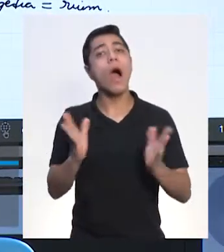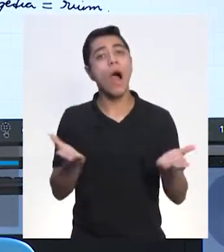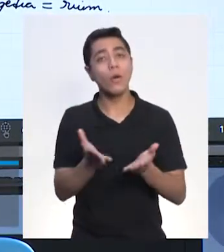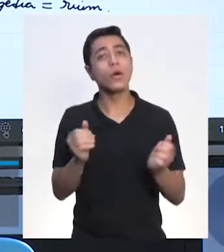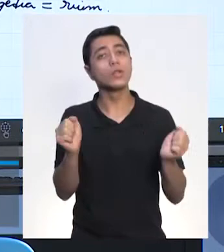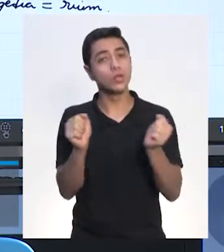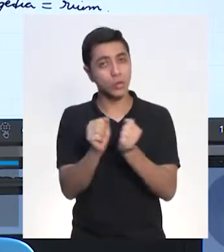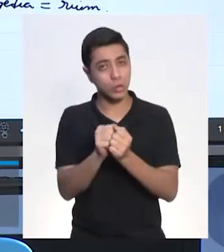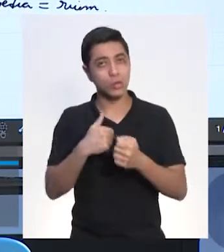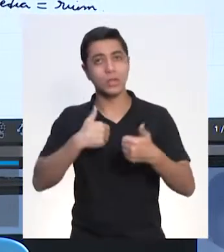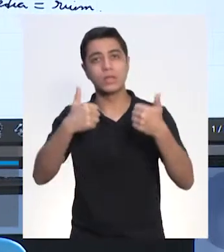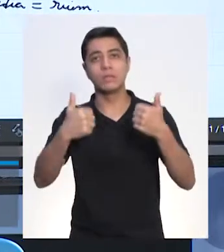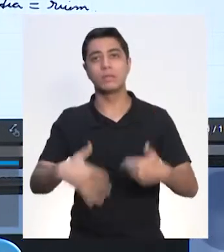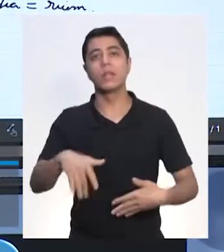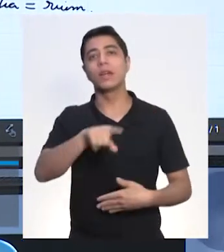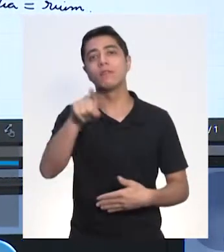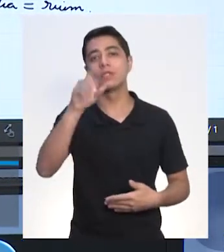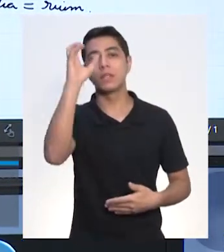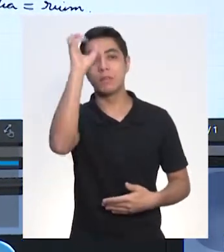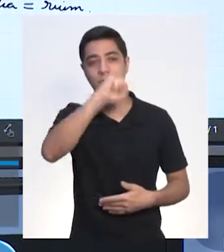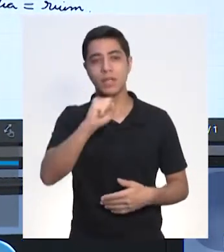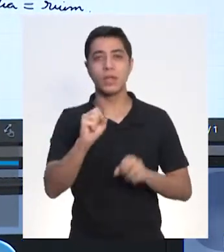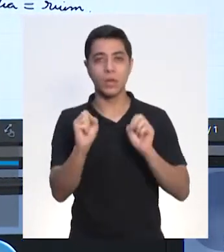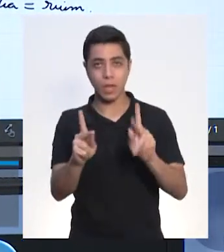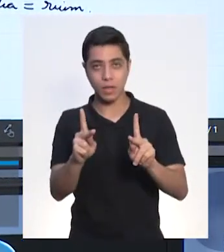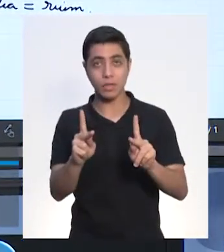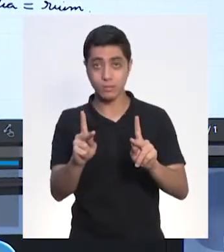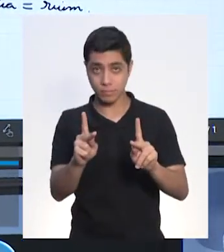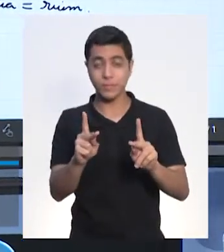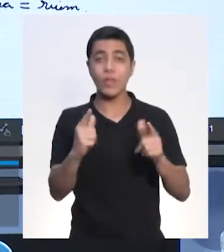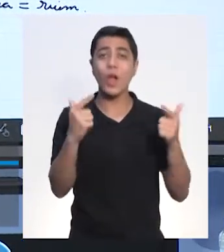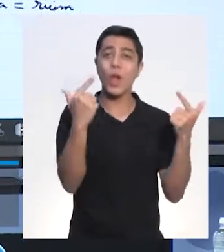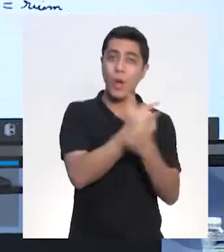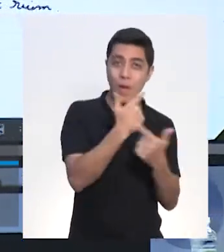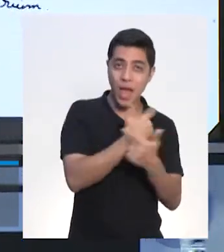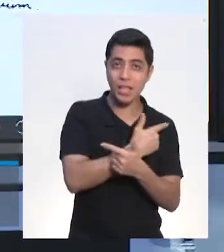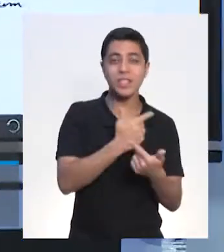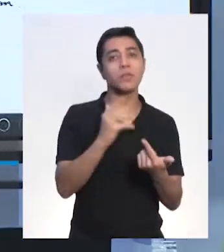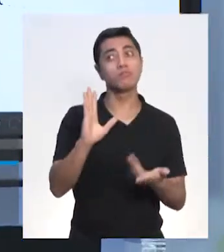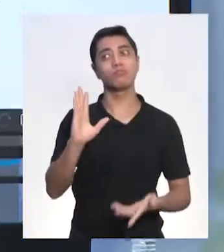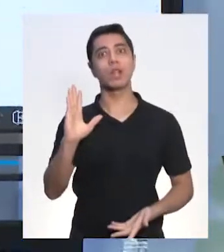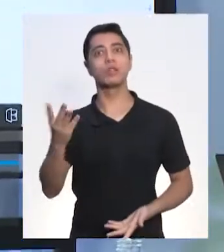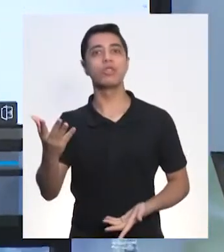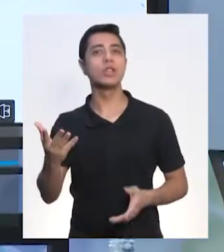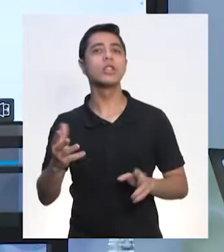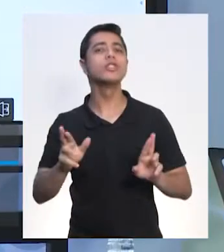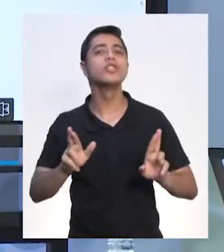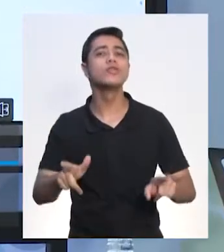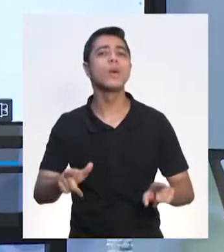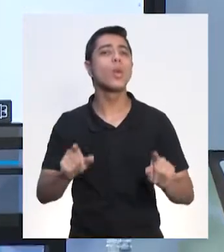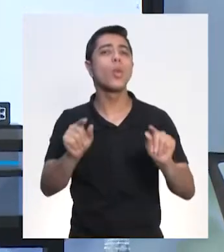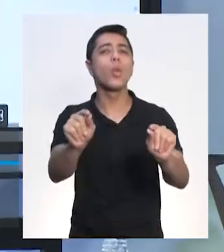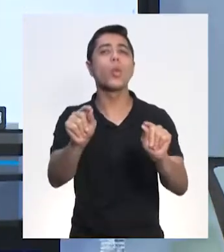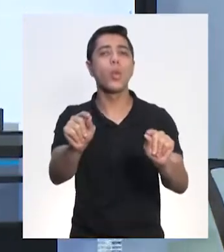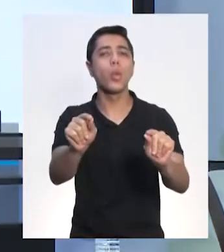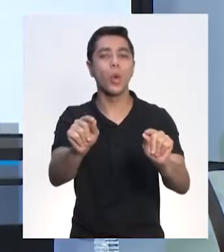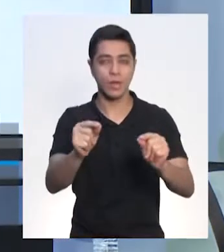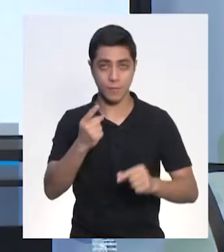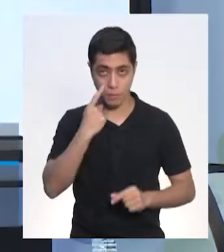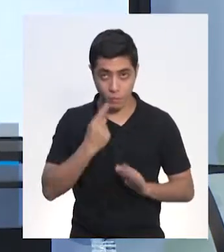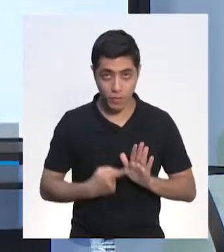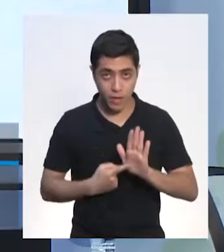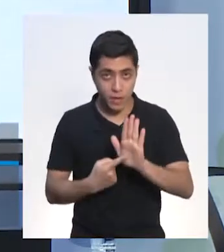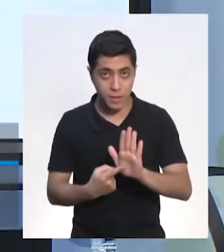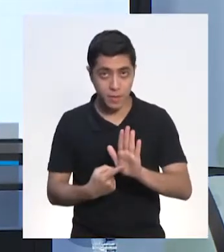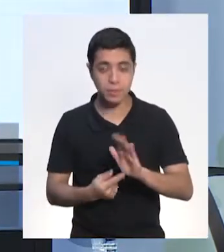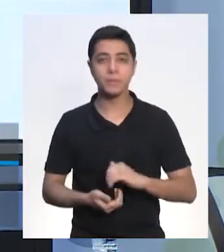o que é, né, a tragédia e a comédia e o que as diferencia, né, o que as torna tão especiais aí. Vamos lá. Olha